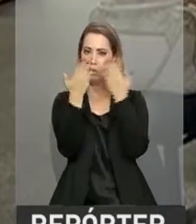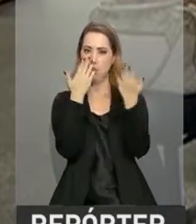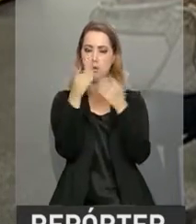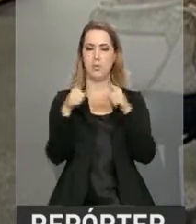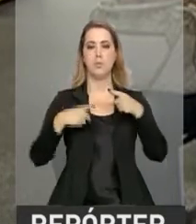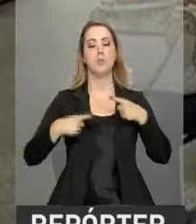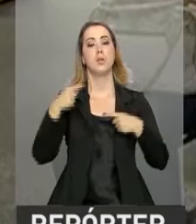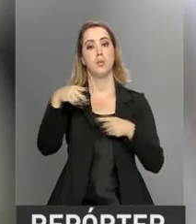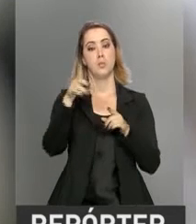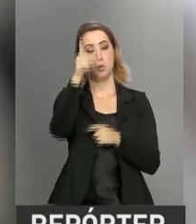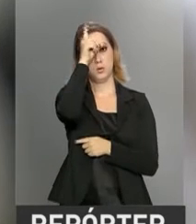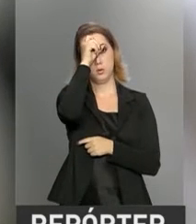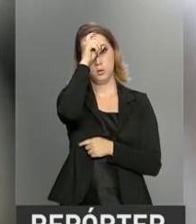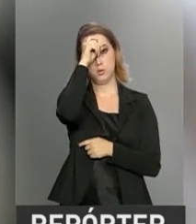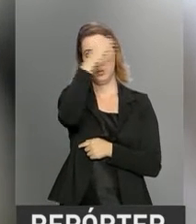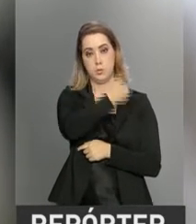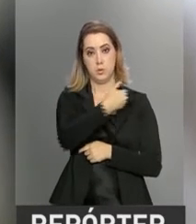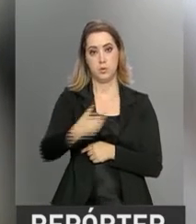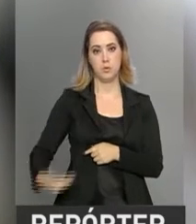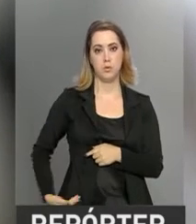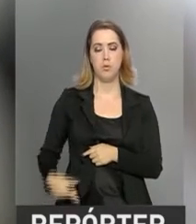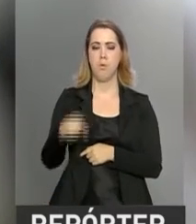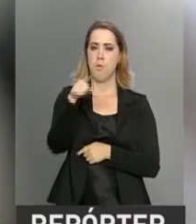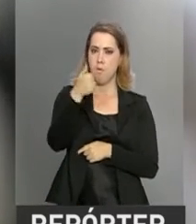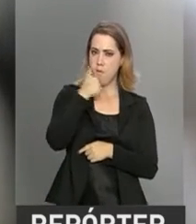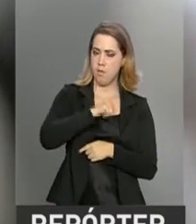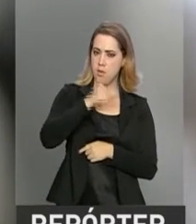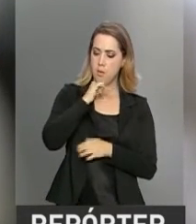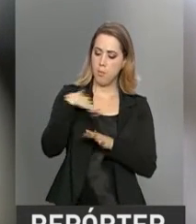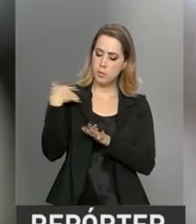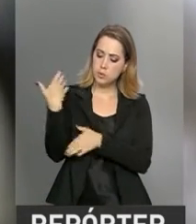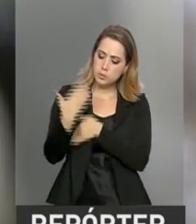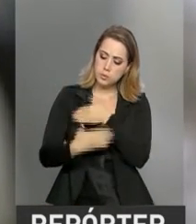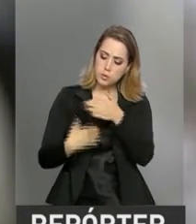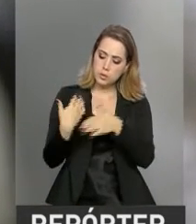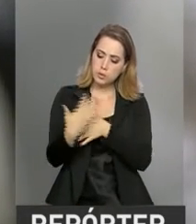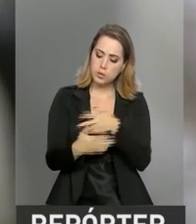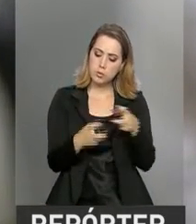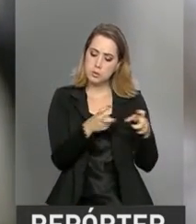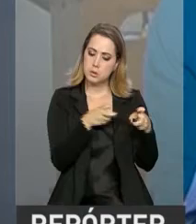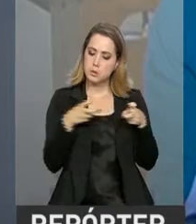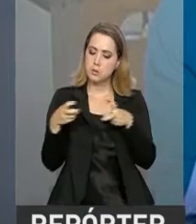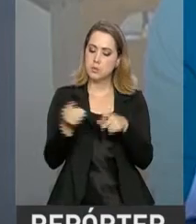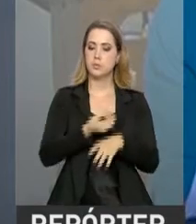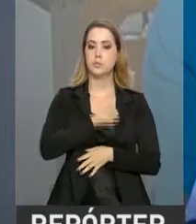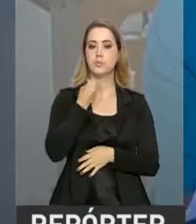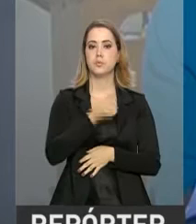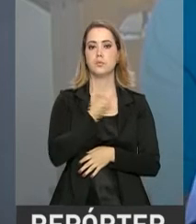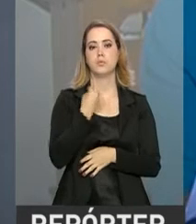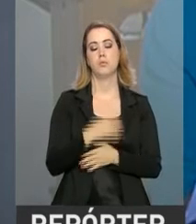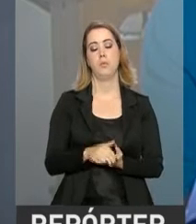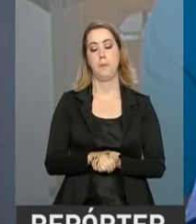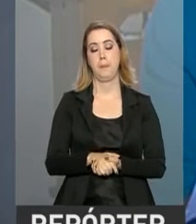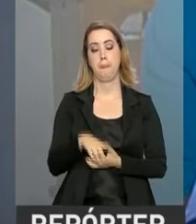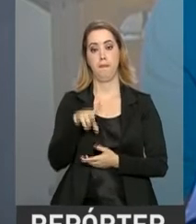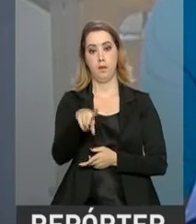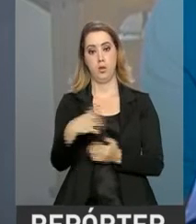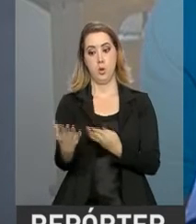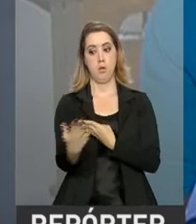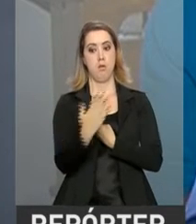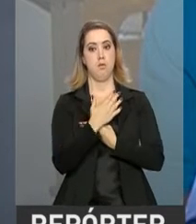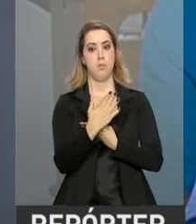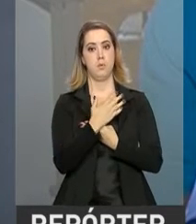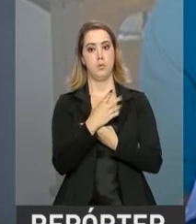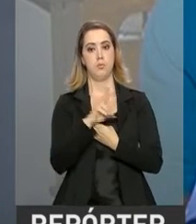público do Rio de Janeiro, Maria começa, aos poucos, a voltar a ver sentido na vida. Tem me ajudado a olhar